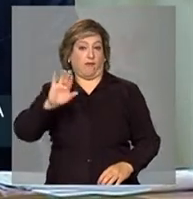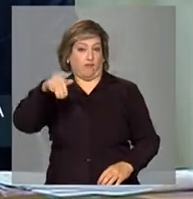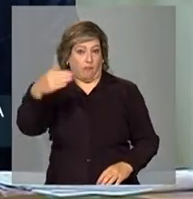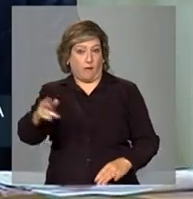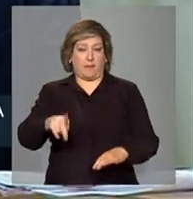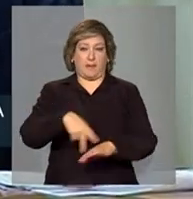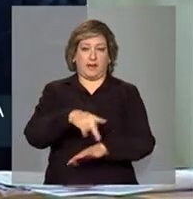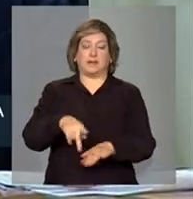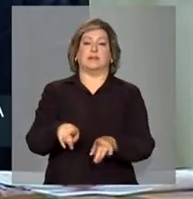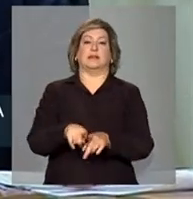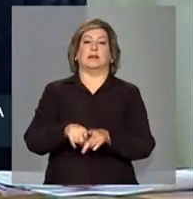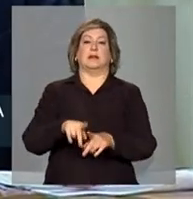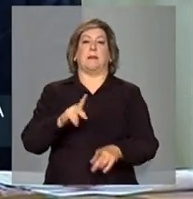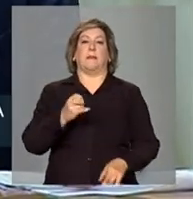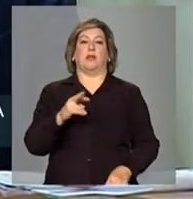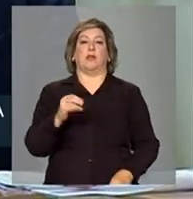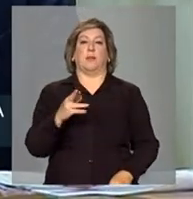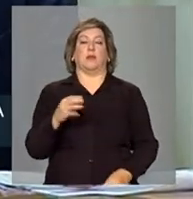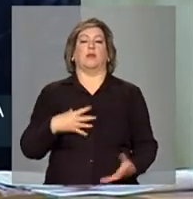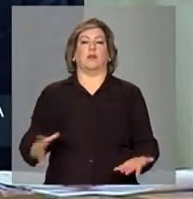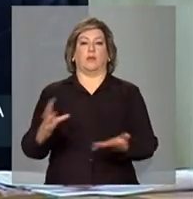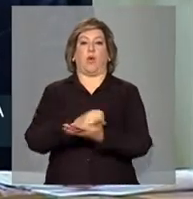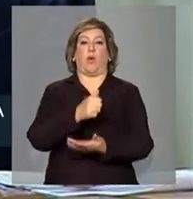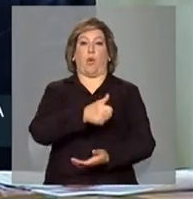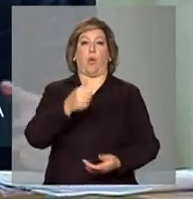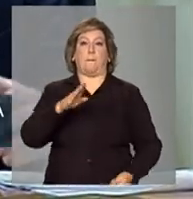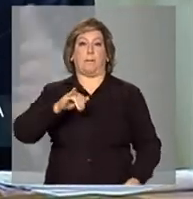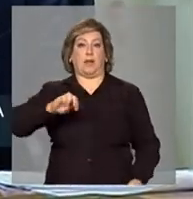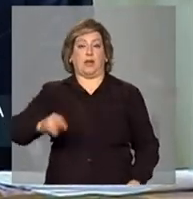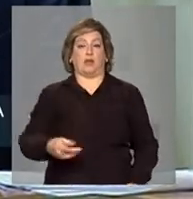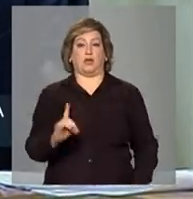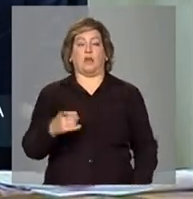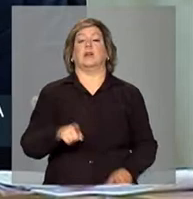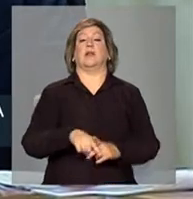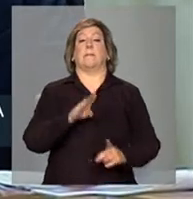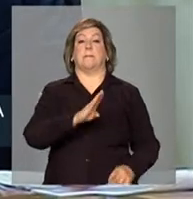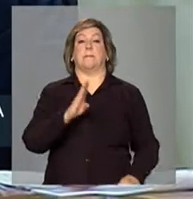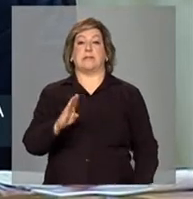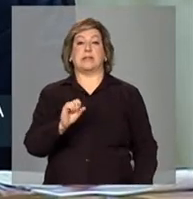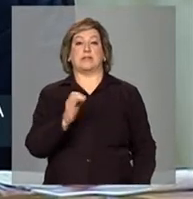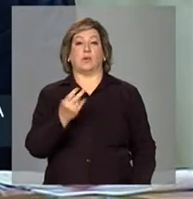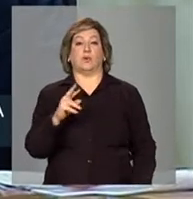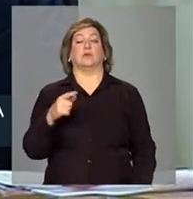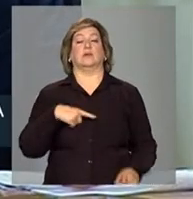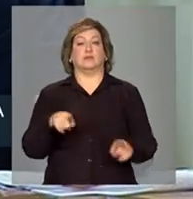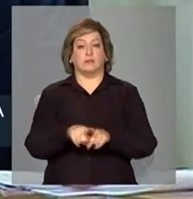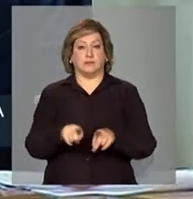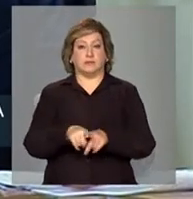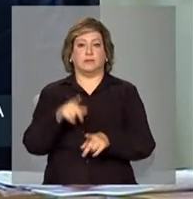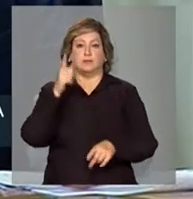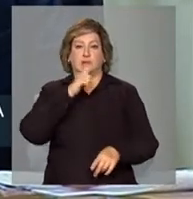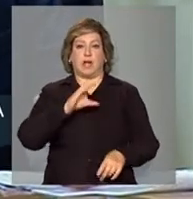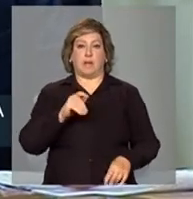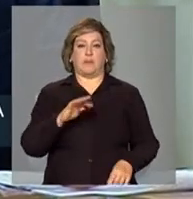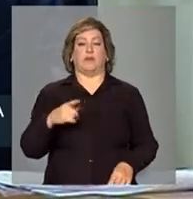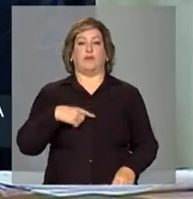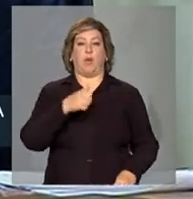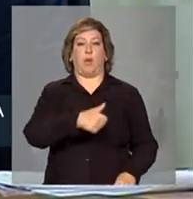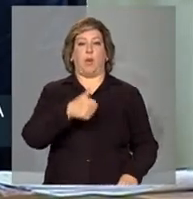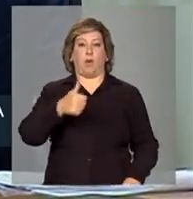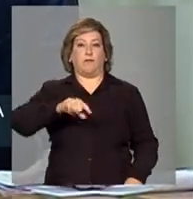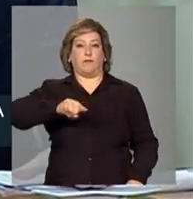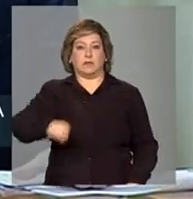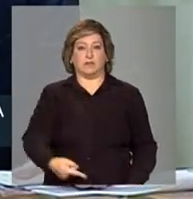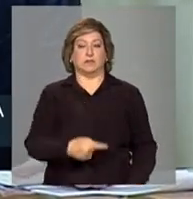o braço Capítulo 11 Bilhões de Dólares o BB Seguros fez também uma abertura de capital de 10 de